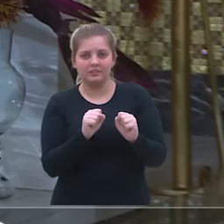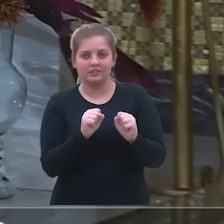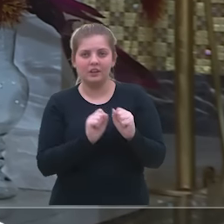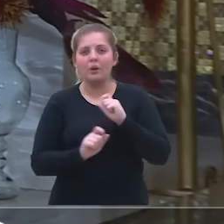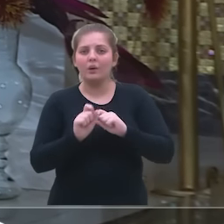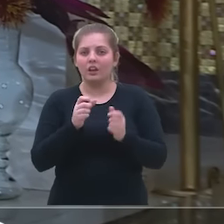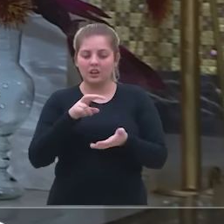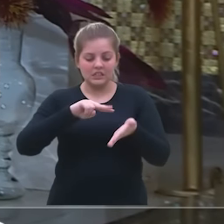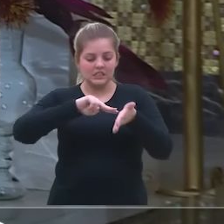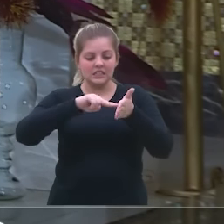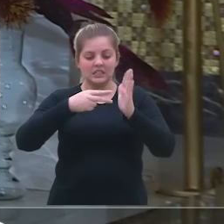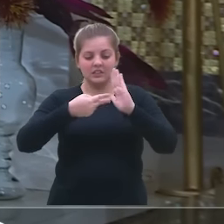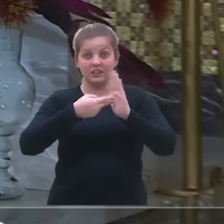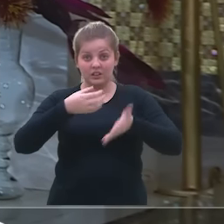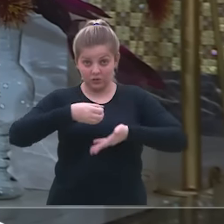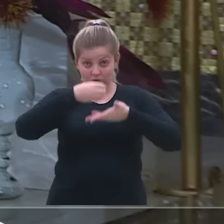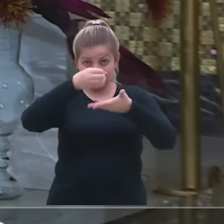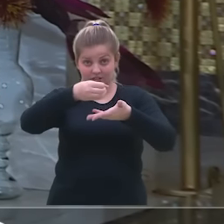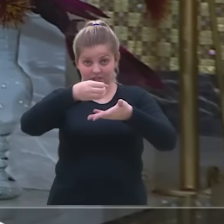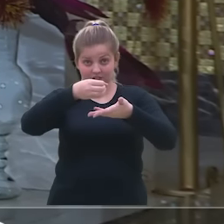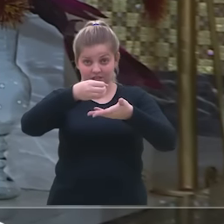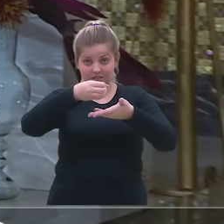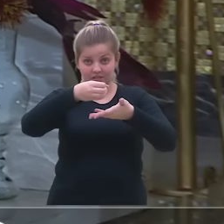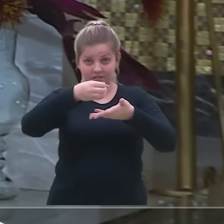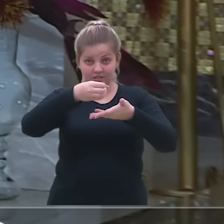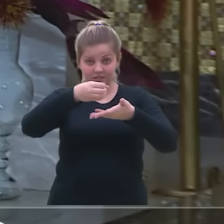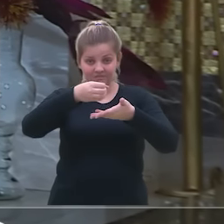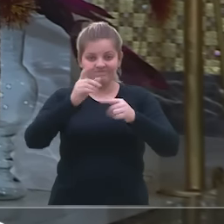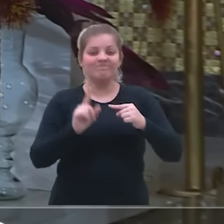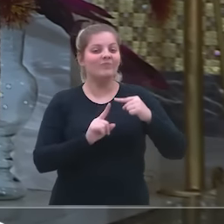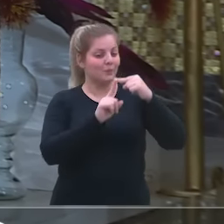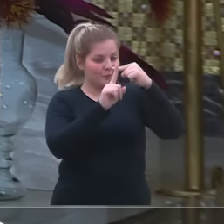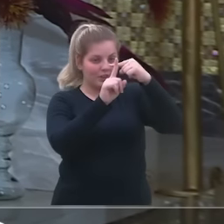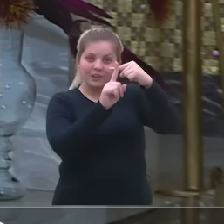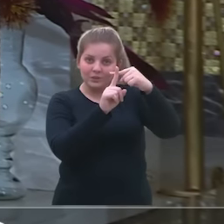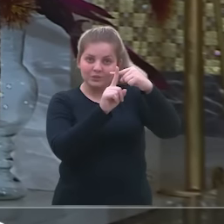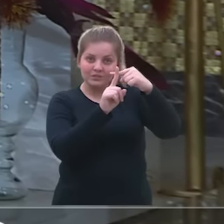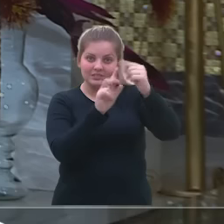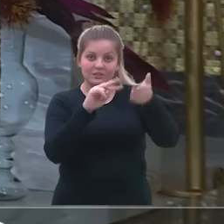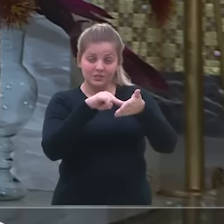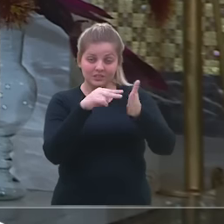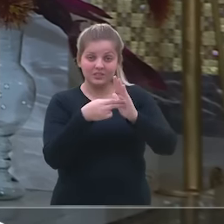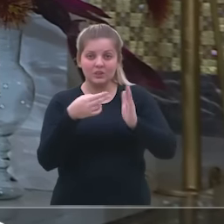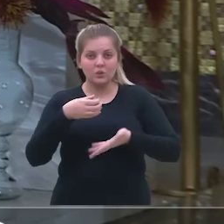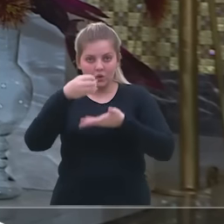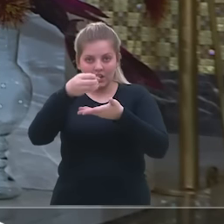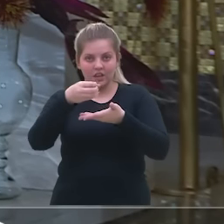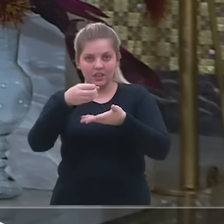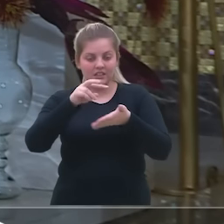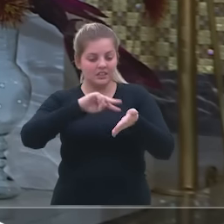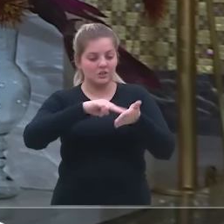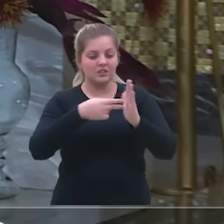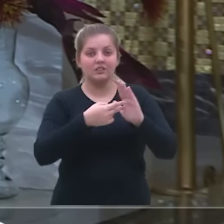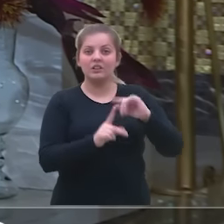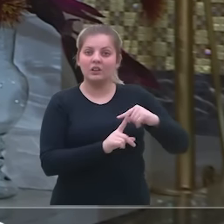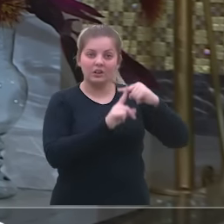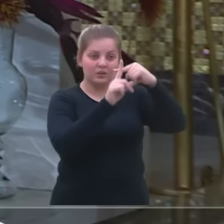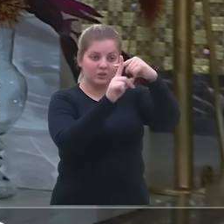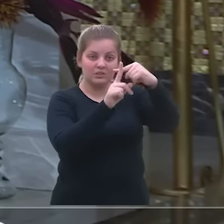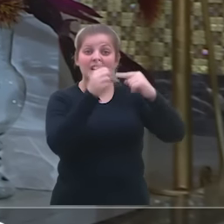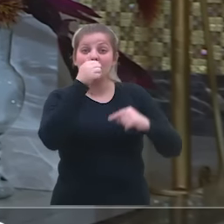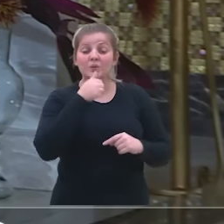esse o cálice da Cruz O Cálice do sacrifício